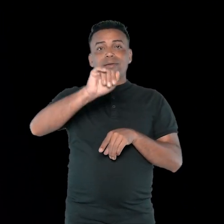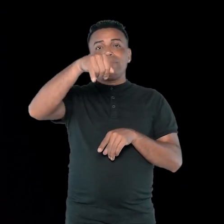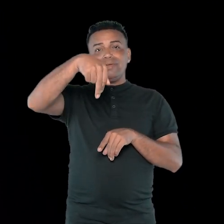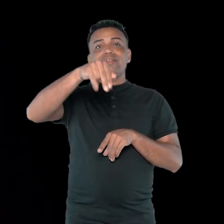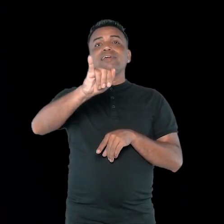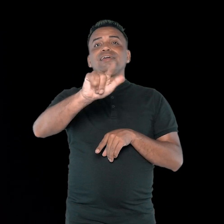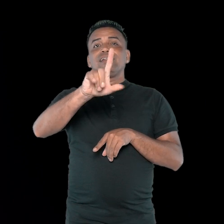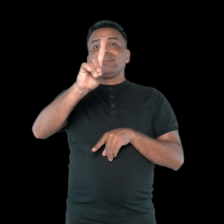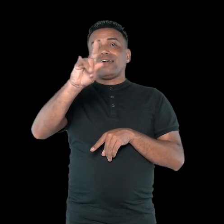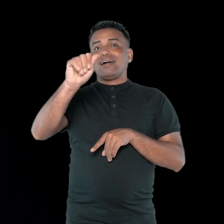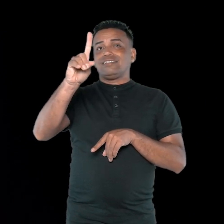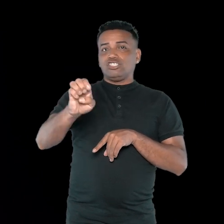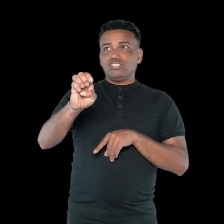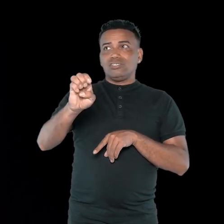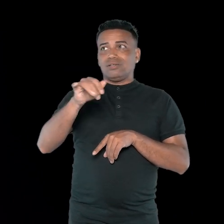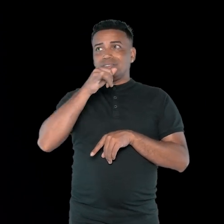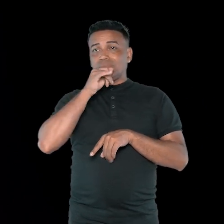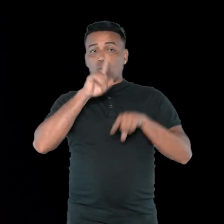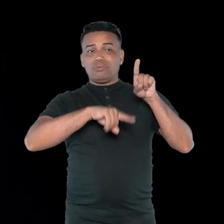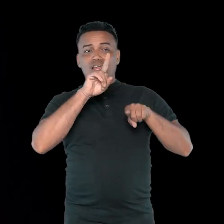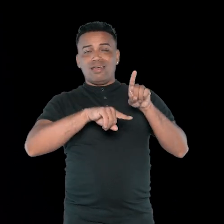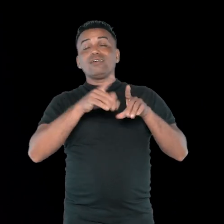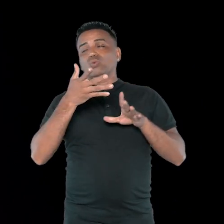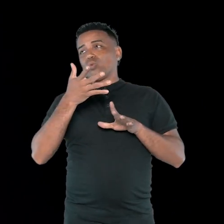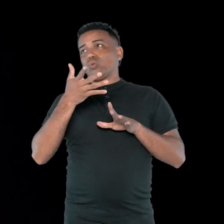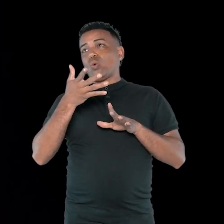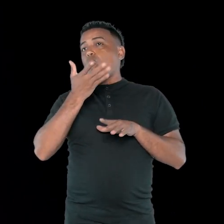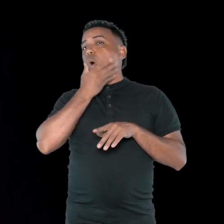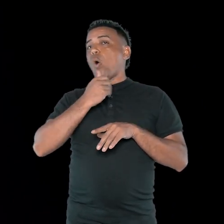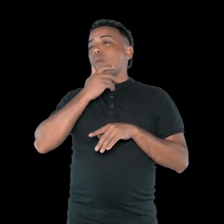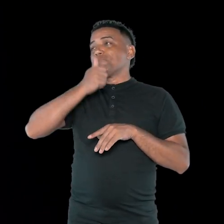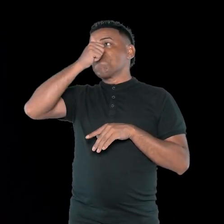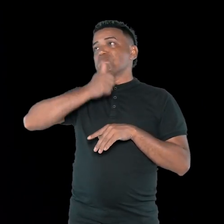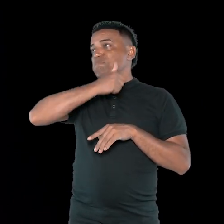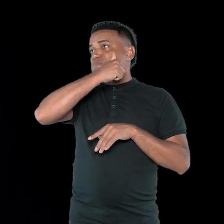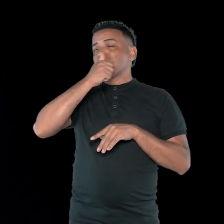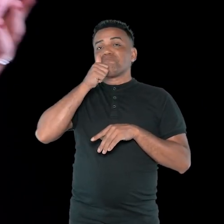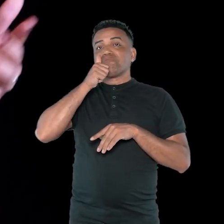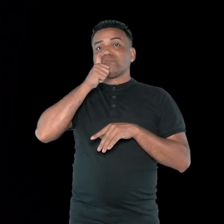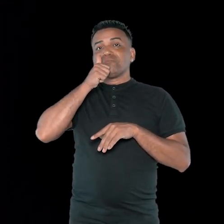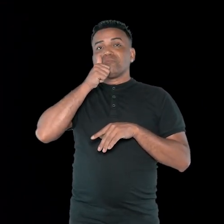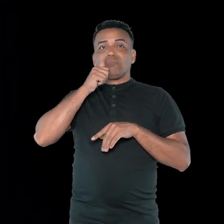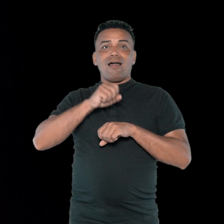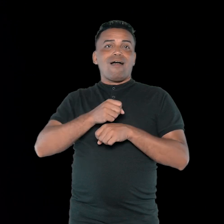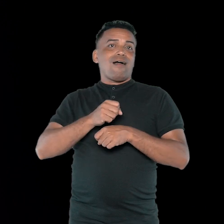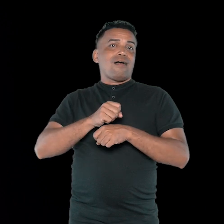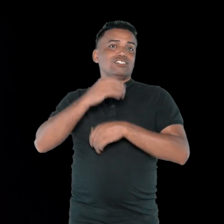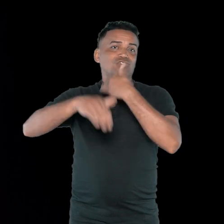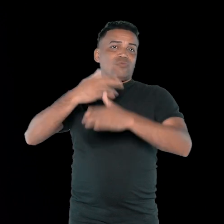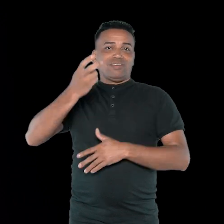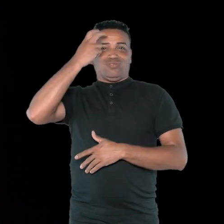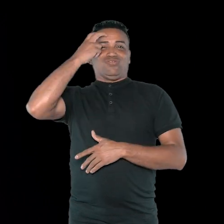fazer concessões a favor do objeto, enquanto os homens eles se sacrificariam para a cultura. Então, eles